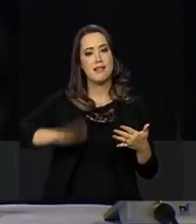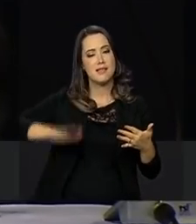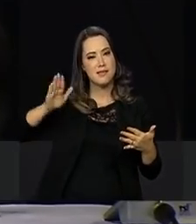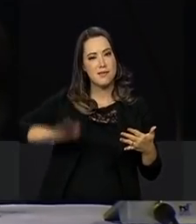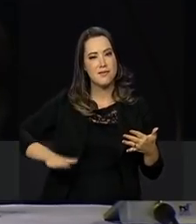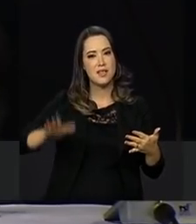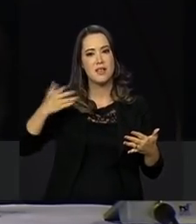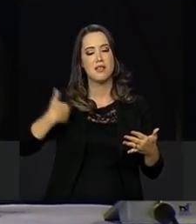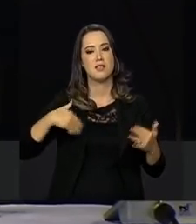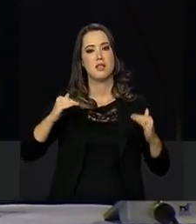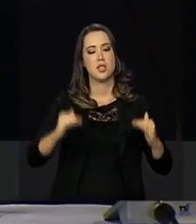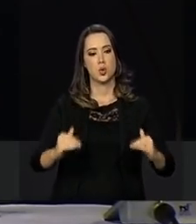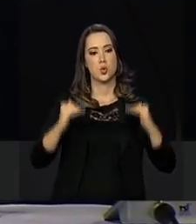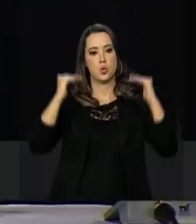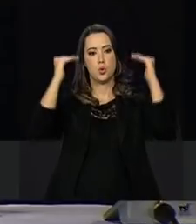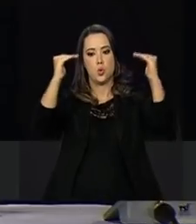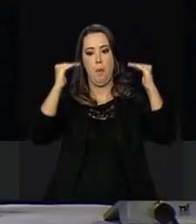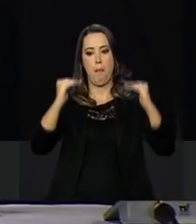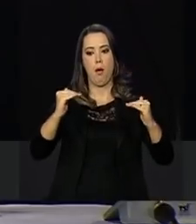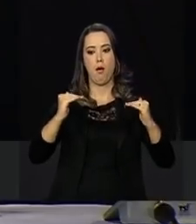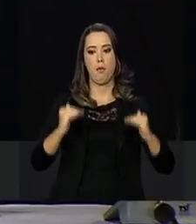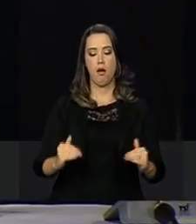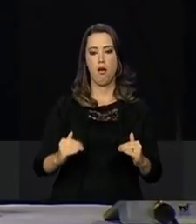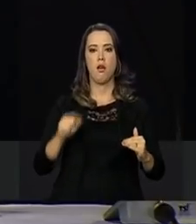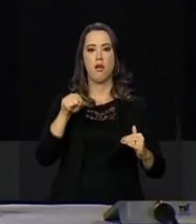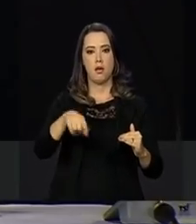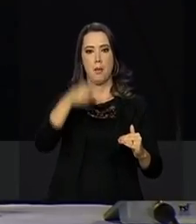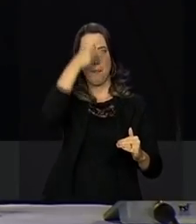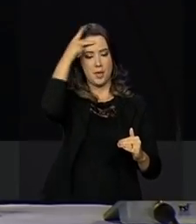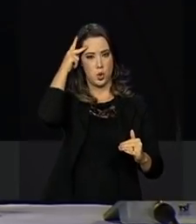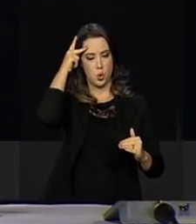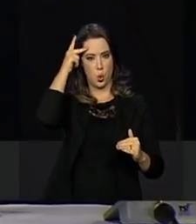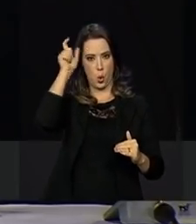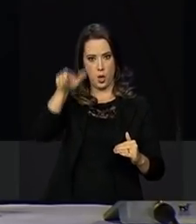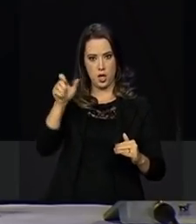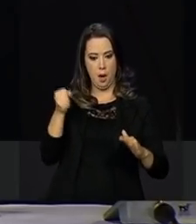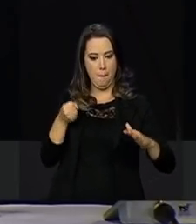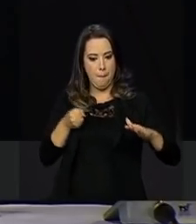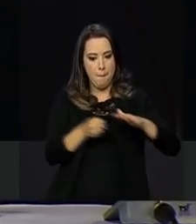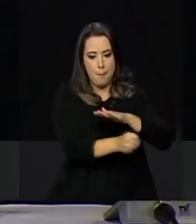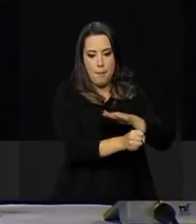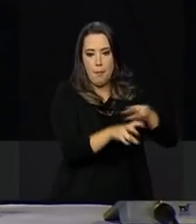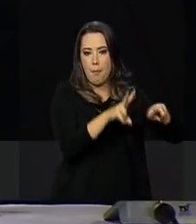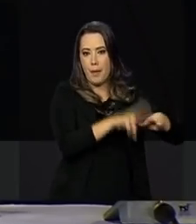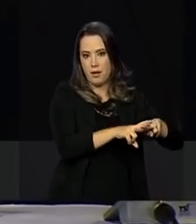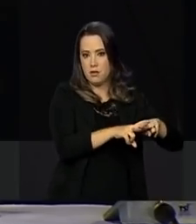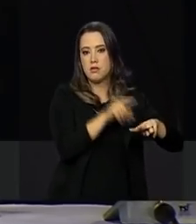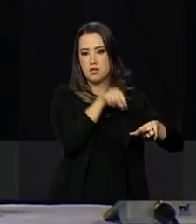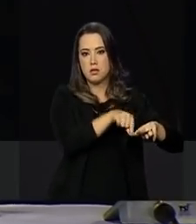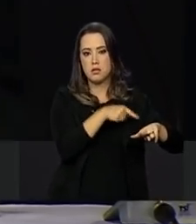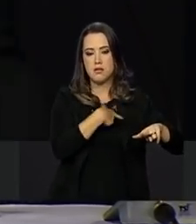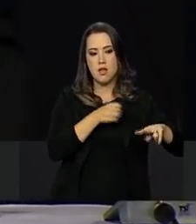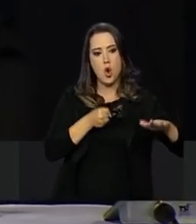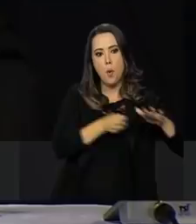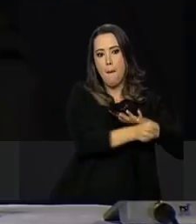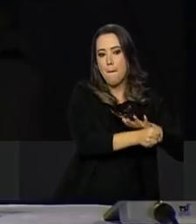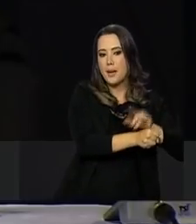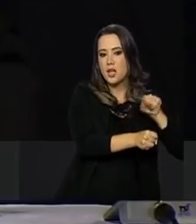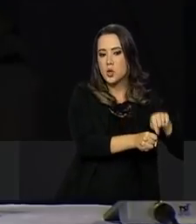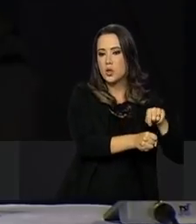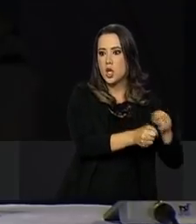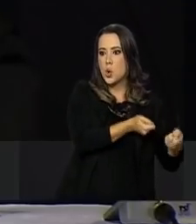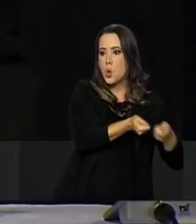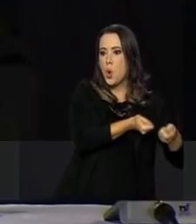essa hierarquização da criminalidade. Você está preso e lá da penitenciária, ele está controlando o